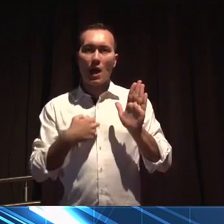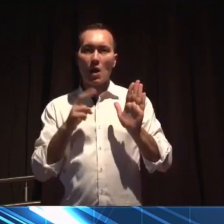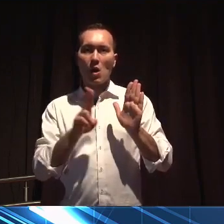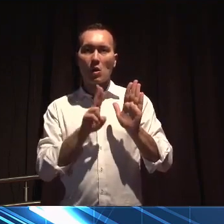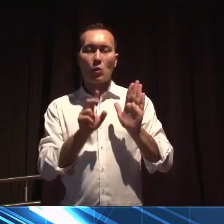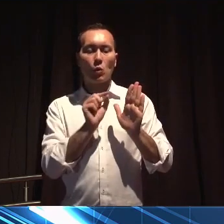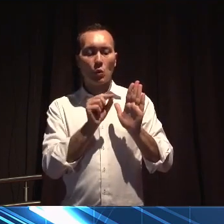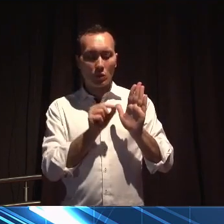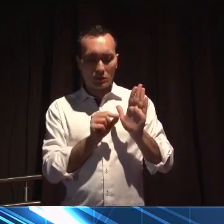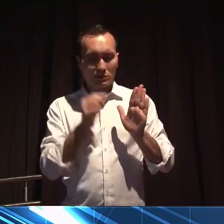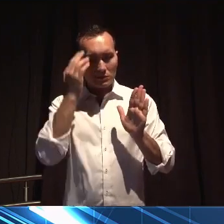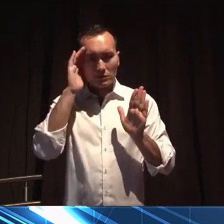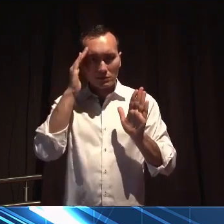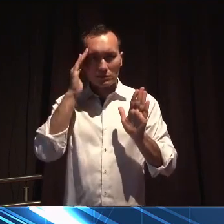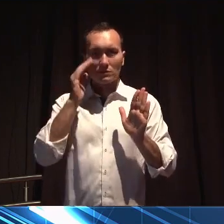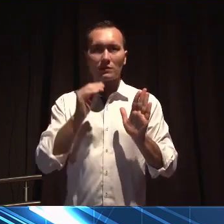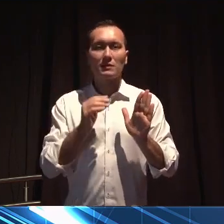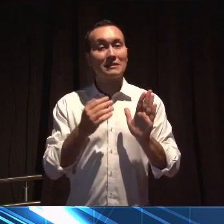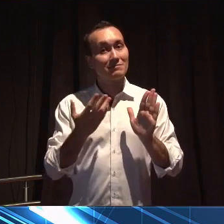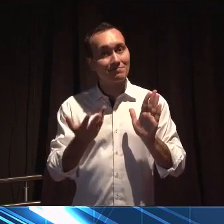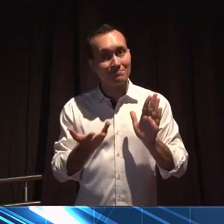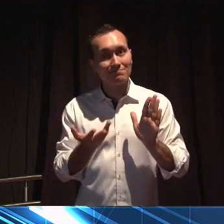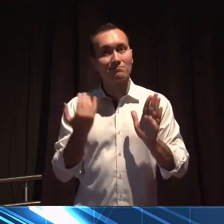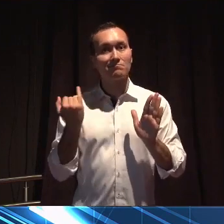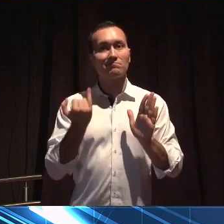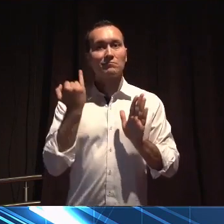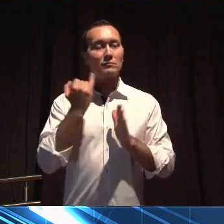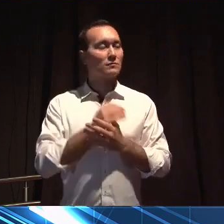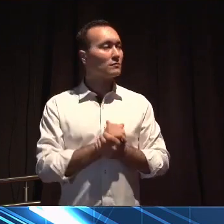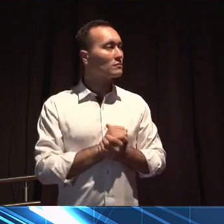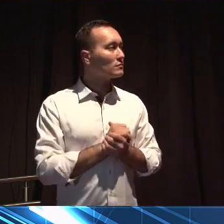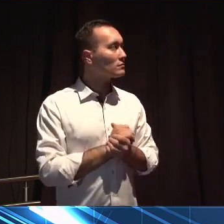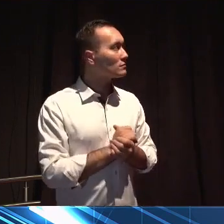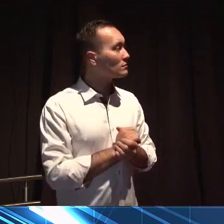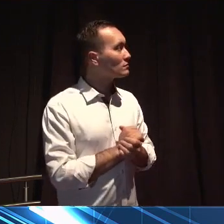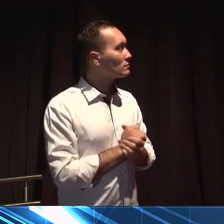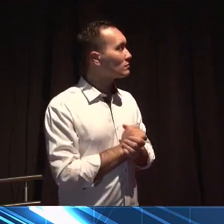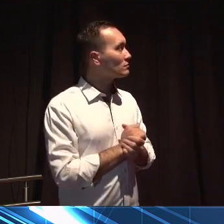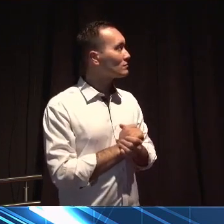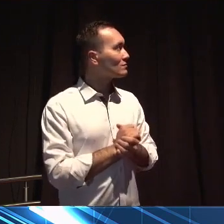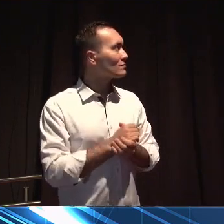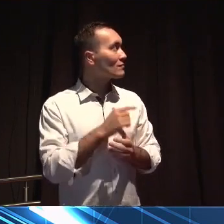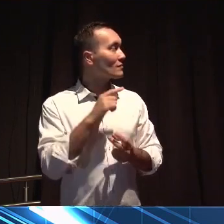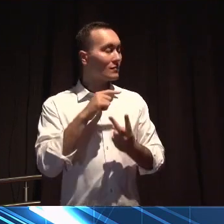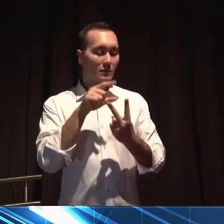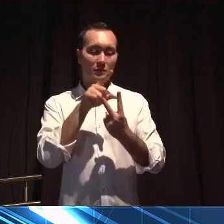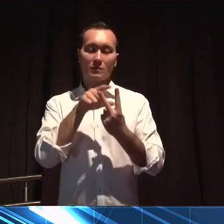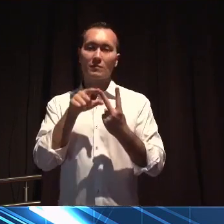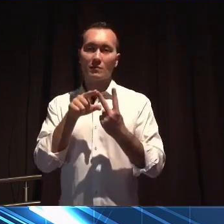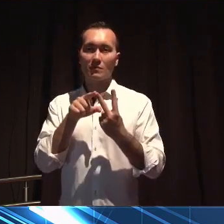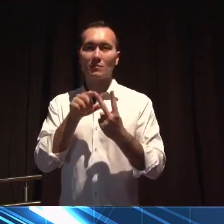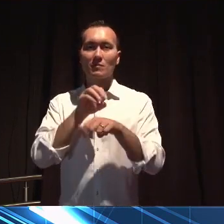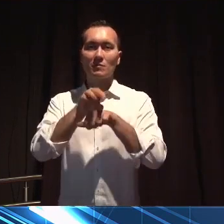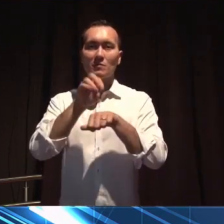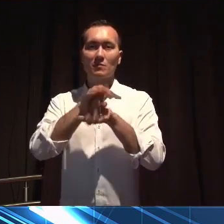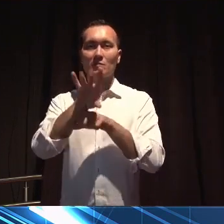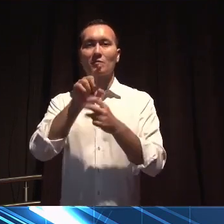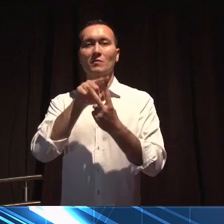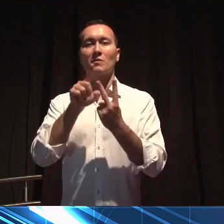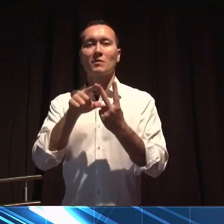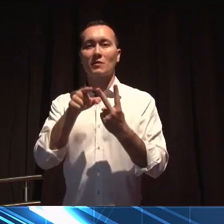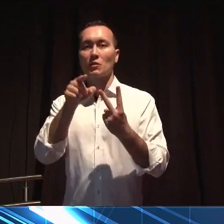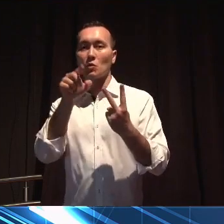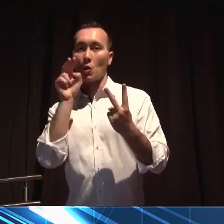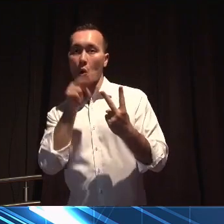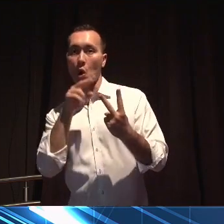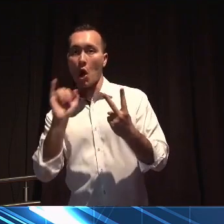Notas finais que eu queria deixar aqui é, se tem duas coisas assim, né, dessa palestra para tirar